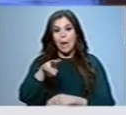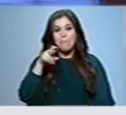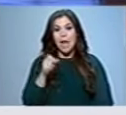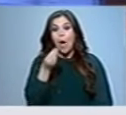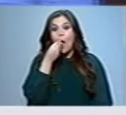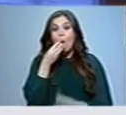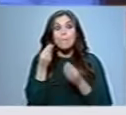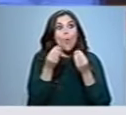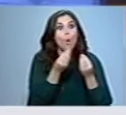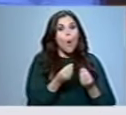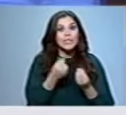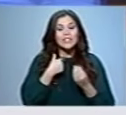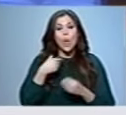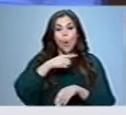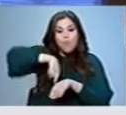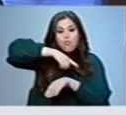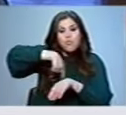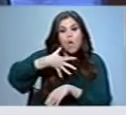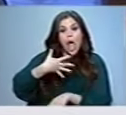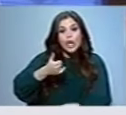ali 12 horas,